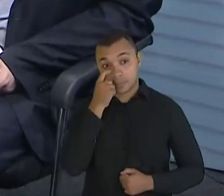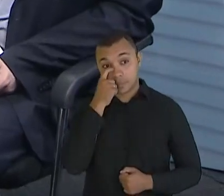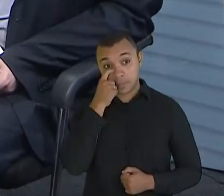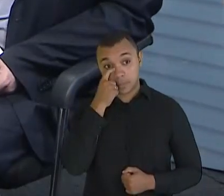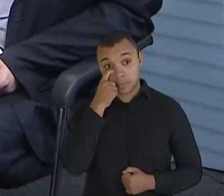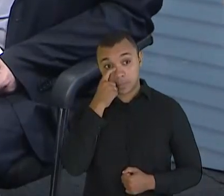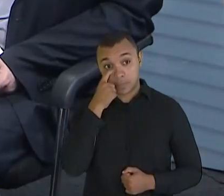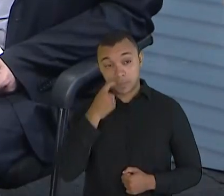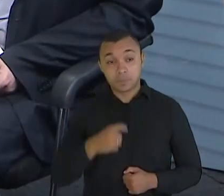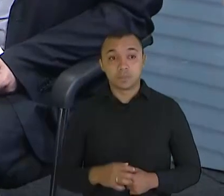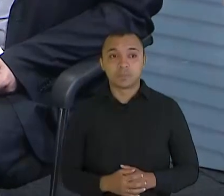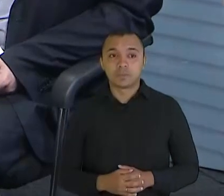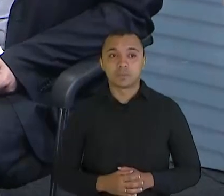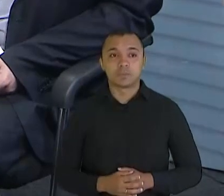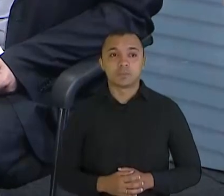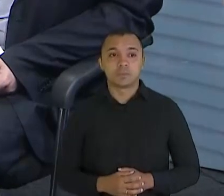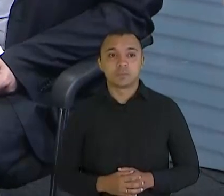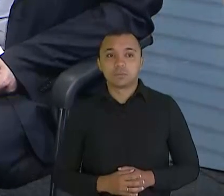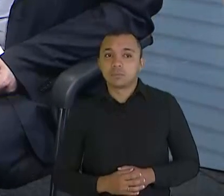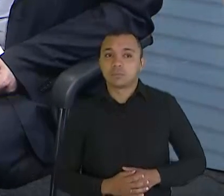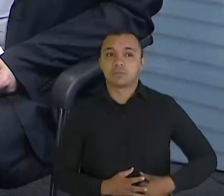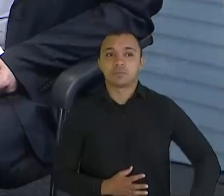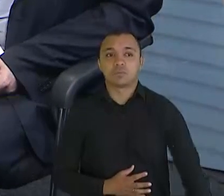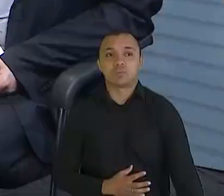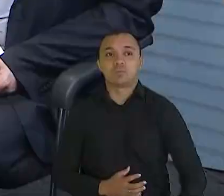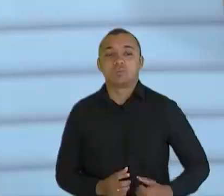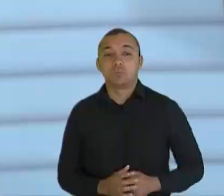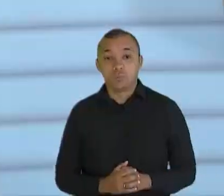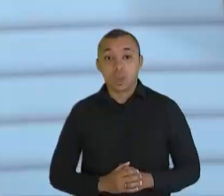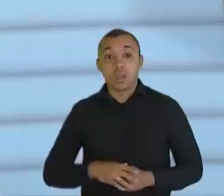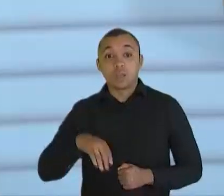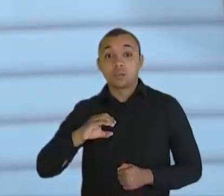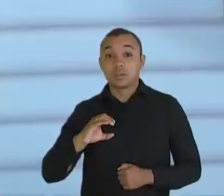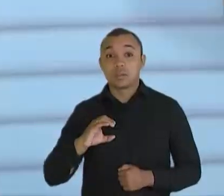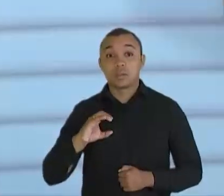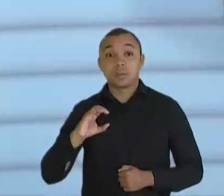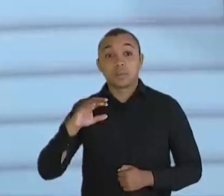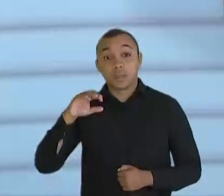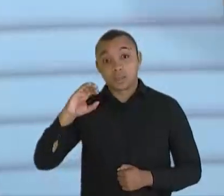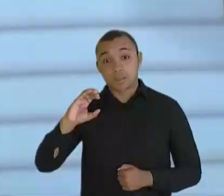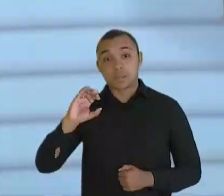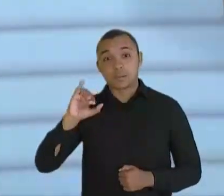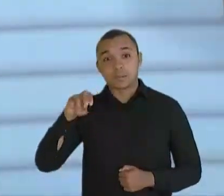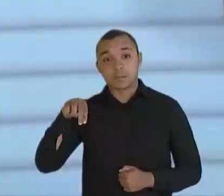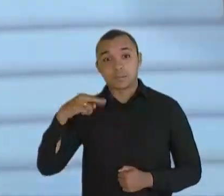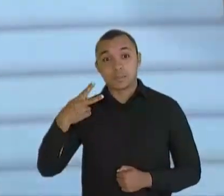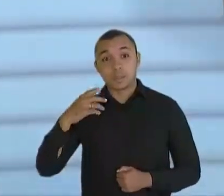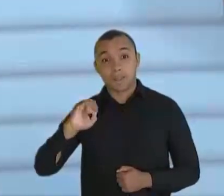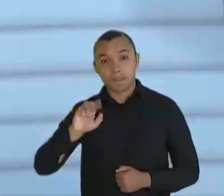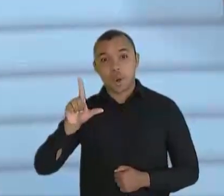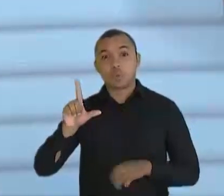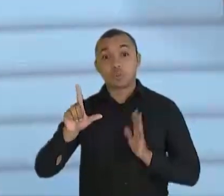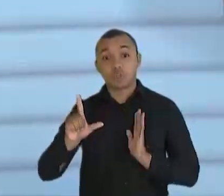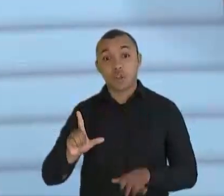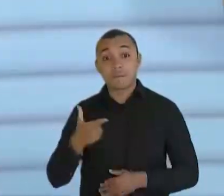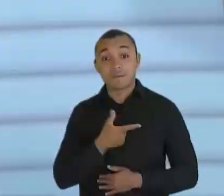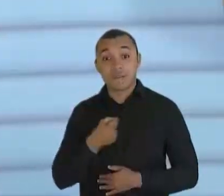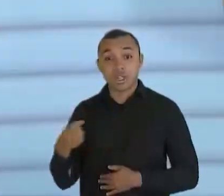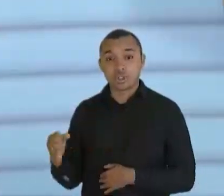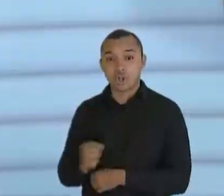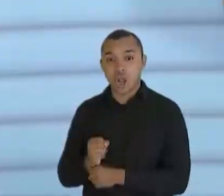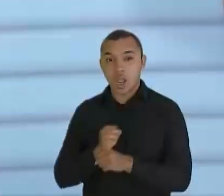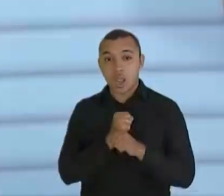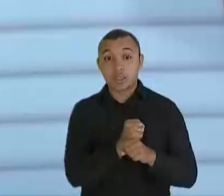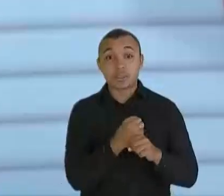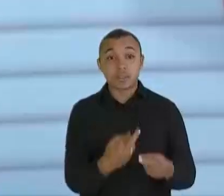vez. O simpósio de criminologia de Estocolmo, ele existe há quase 20 anos. Ele é promovido pelo Ministério